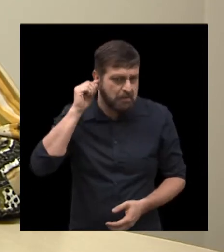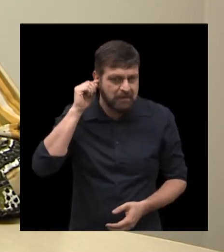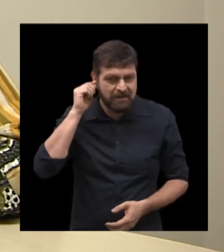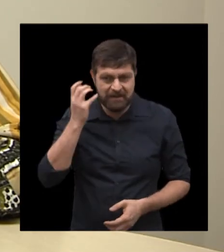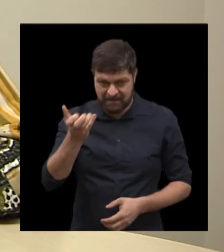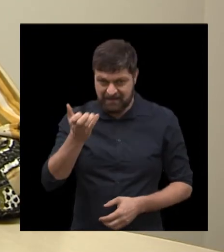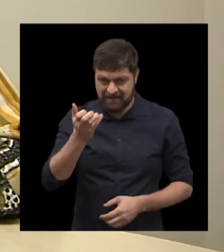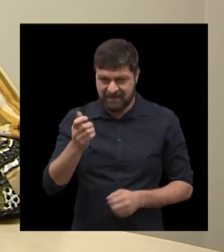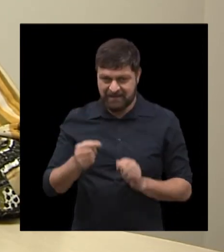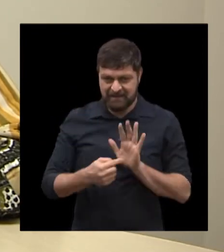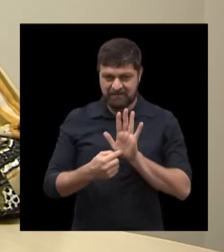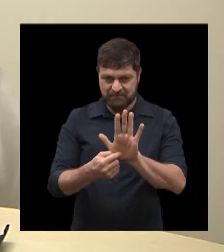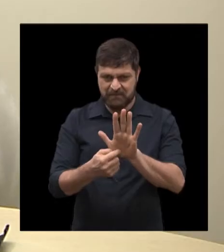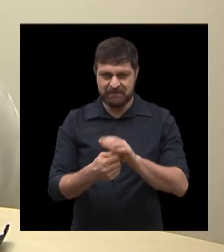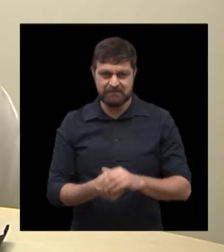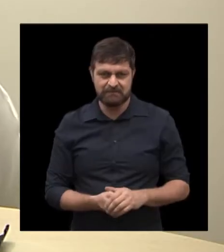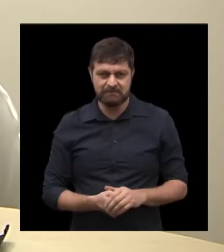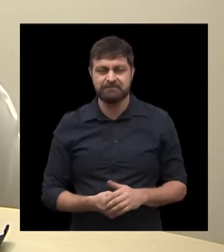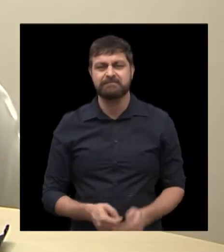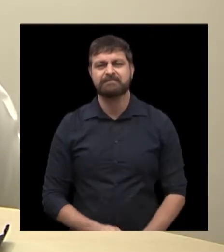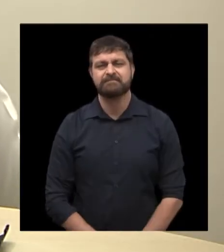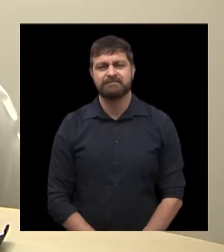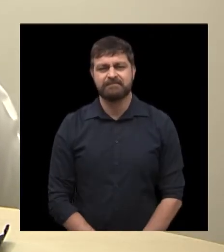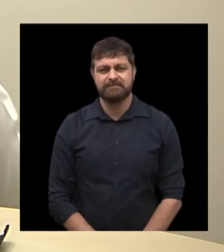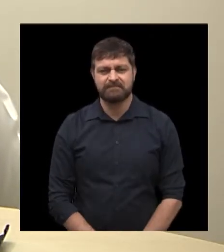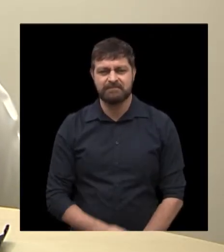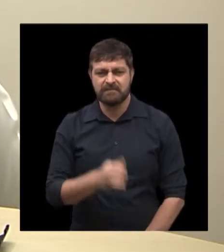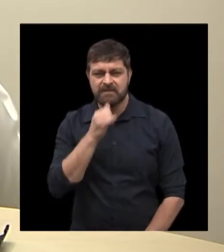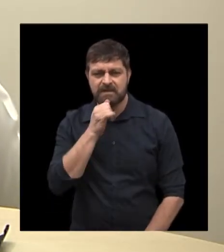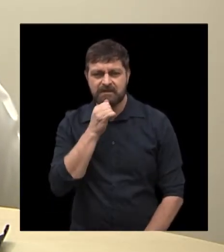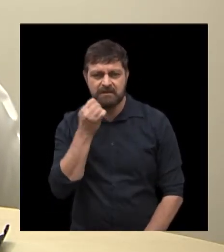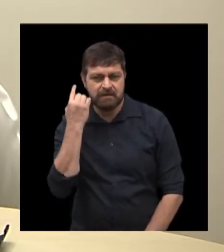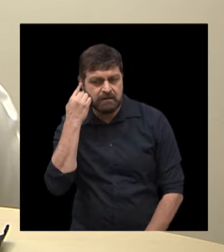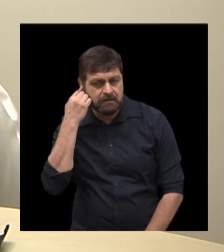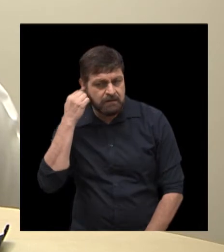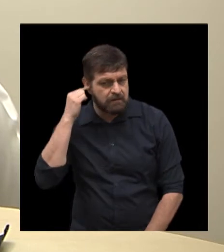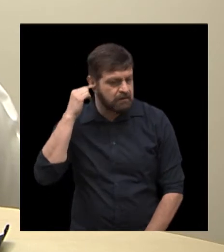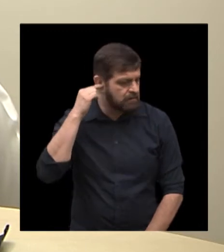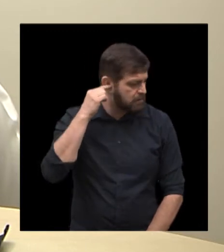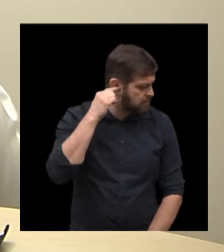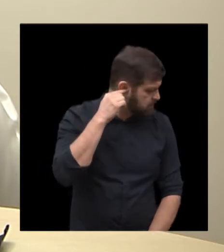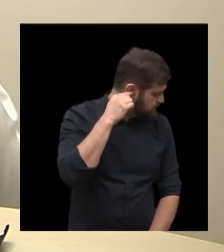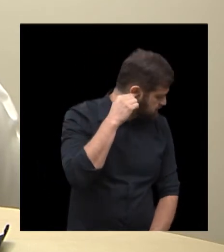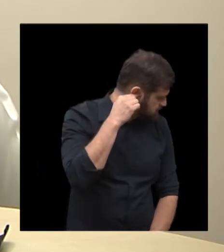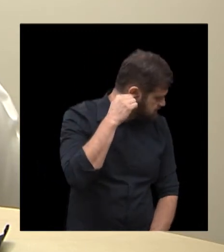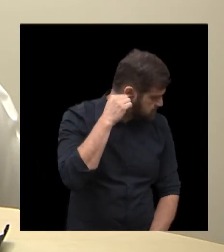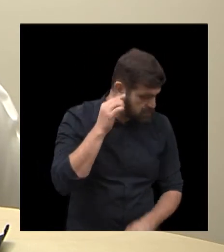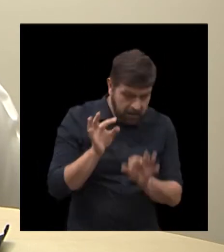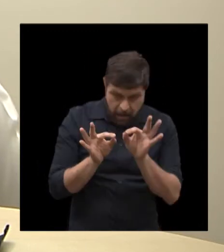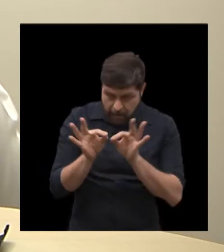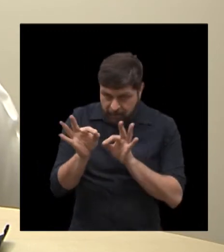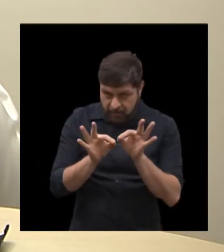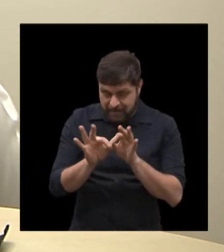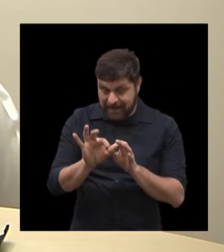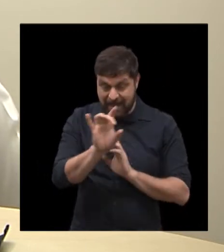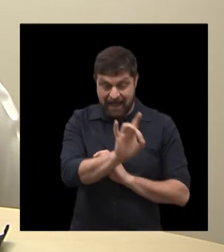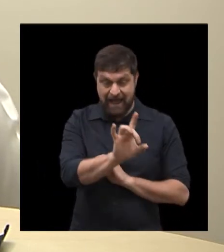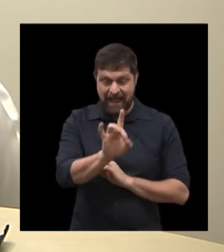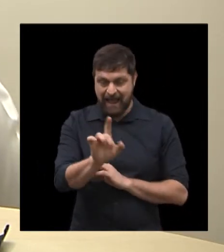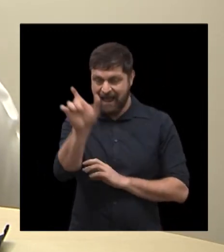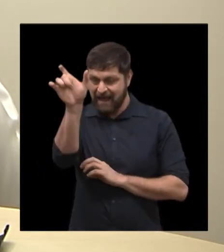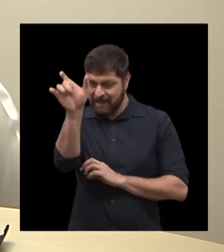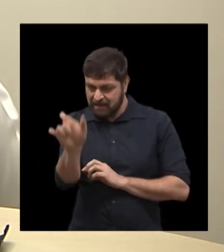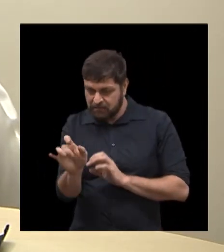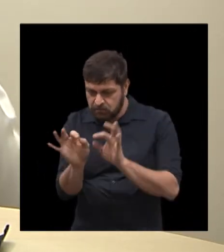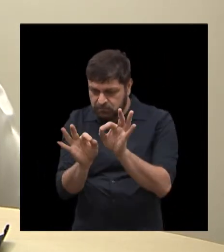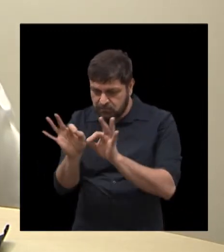Quer que eu coloque? Ah, sim, por favor. Esse daqui ele vai dentro do canal, ele é feito sob medida, a gente tira o molde, que